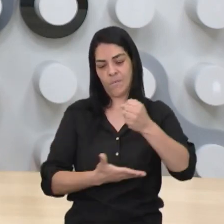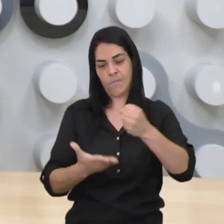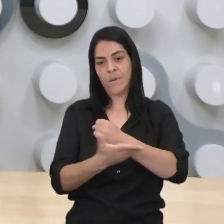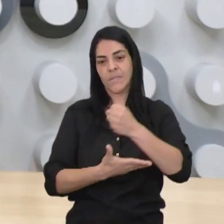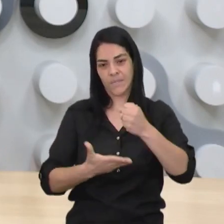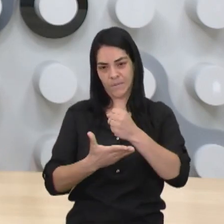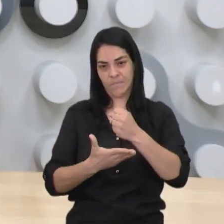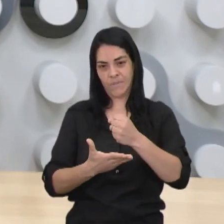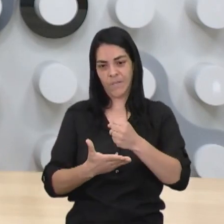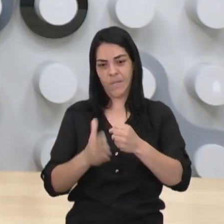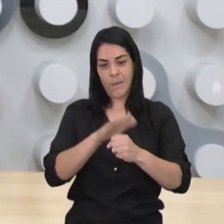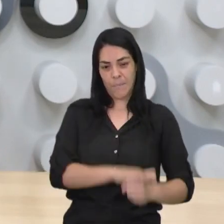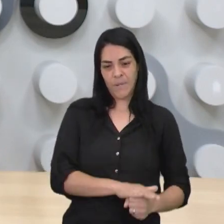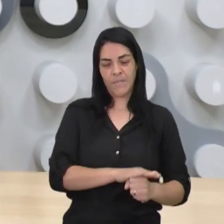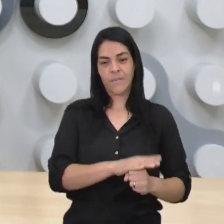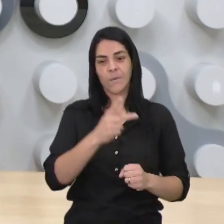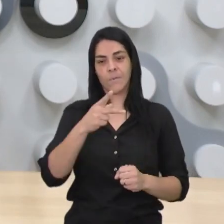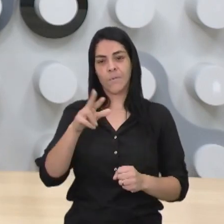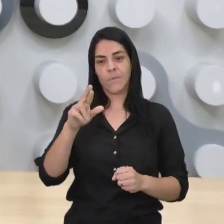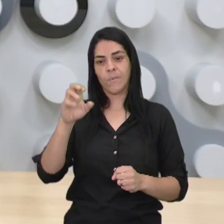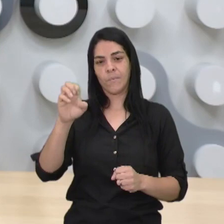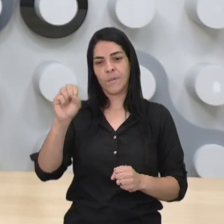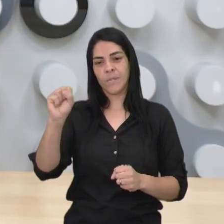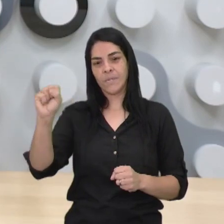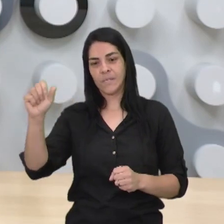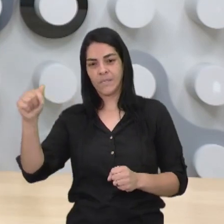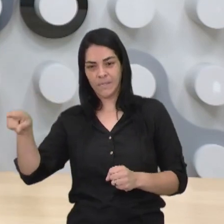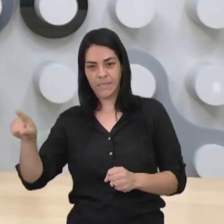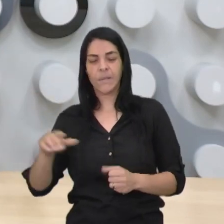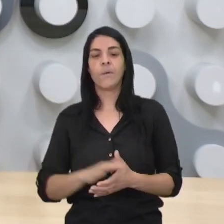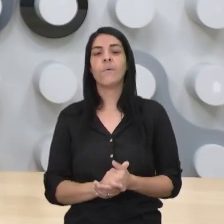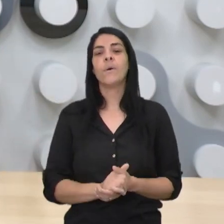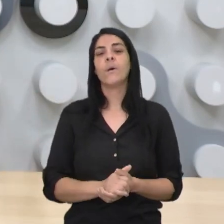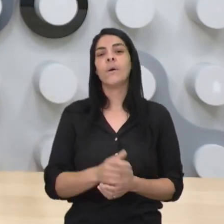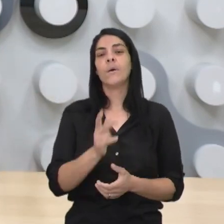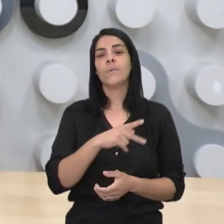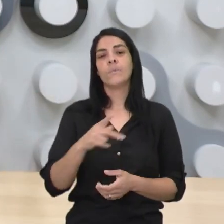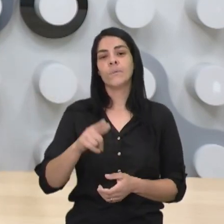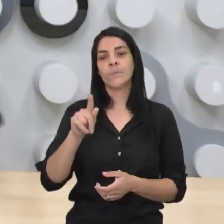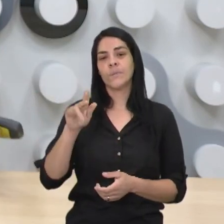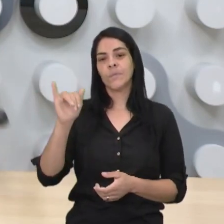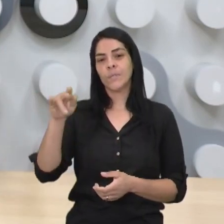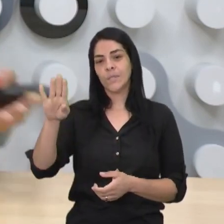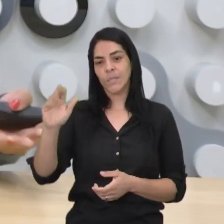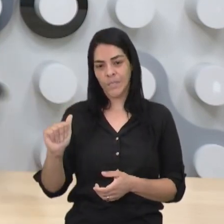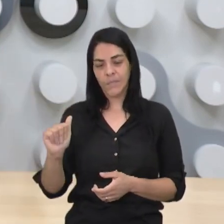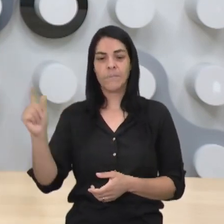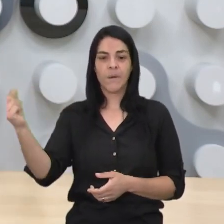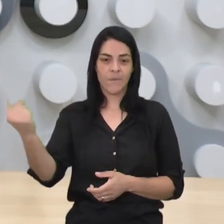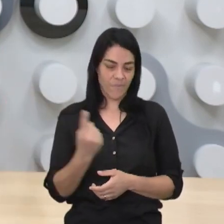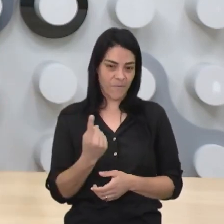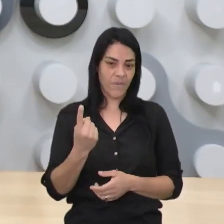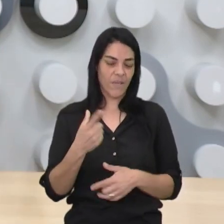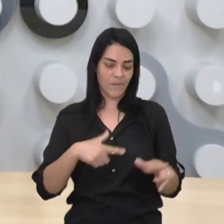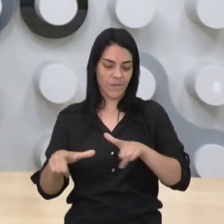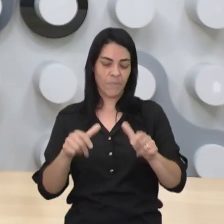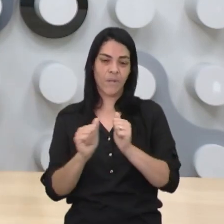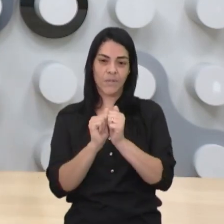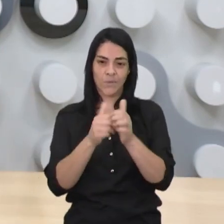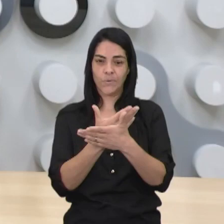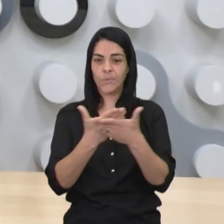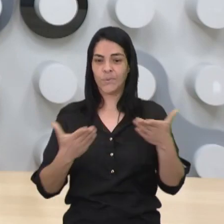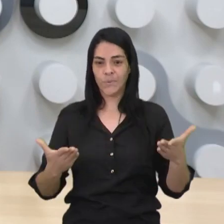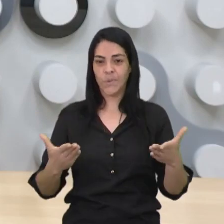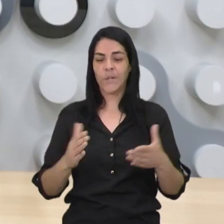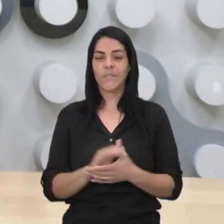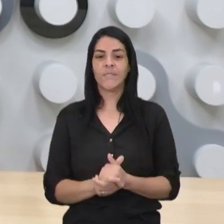de pressão. Vocês lembram que é força sobre área? O professor Giba veio trabalhar com a gente, né? Já que é uma área da física que a gente trabalha